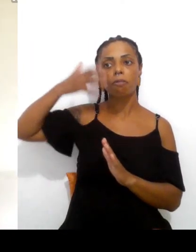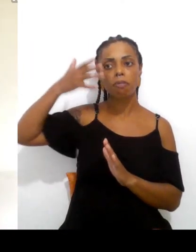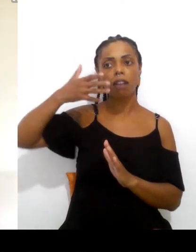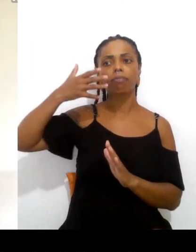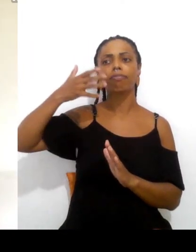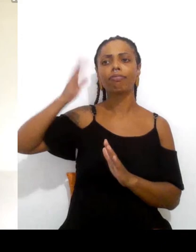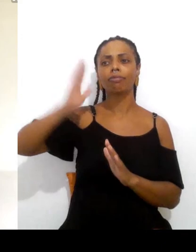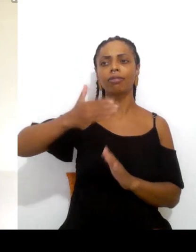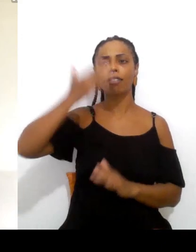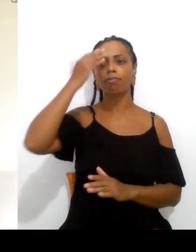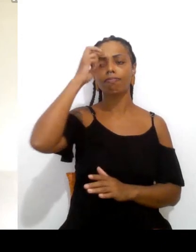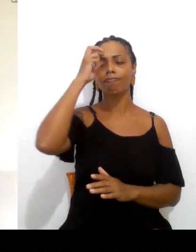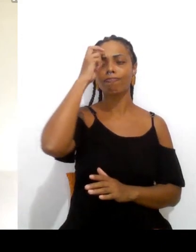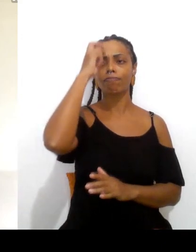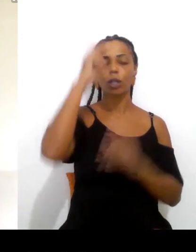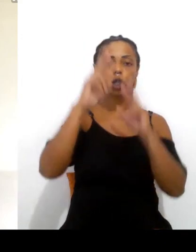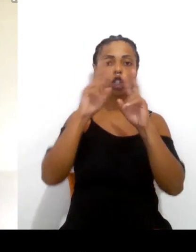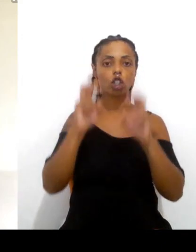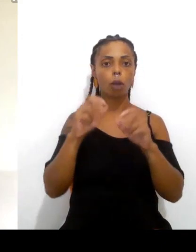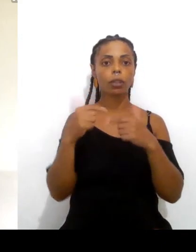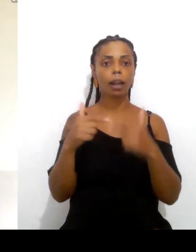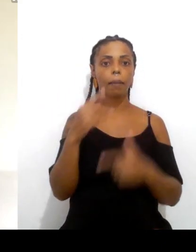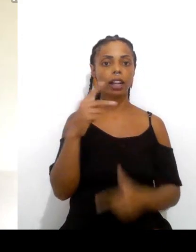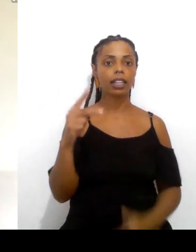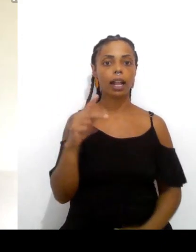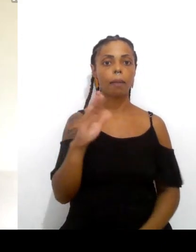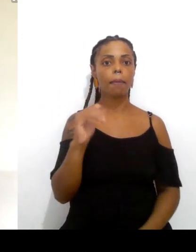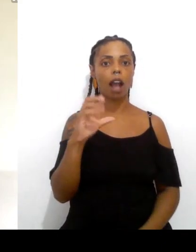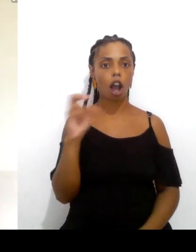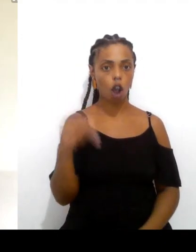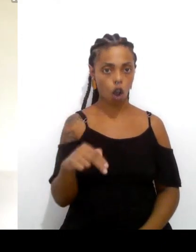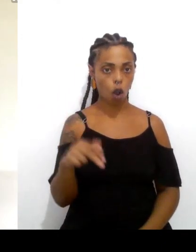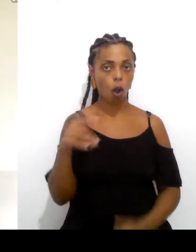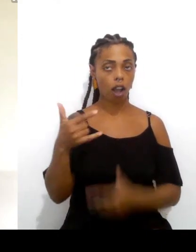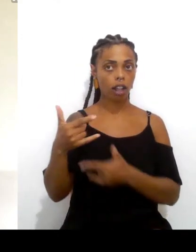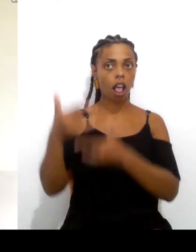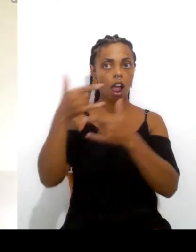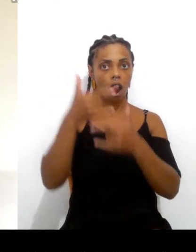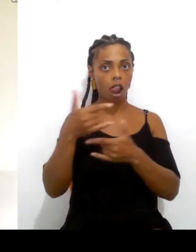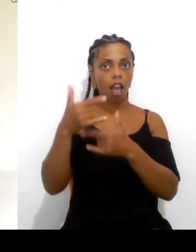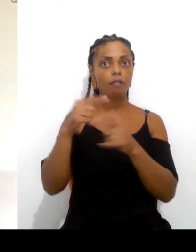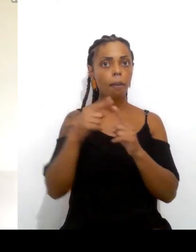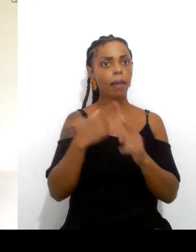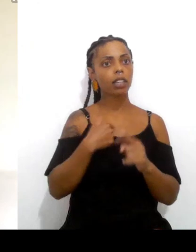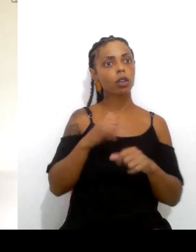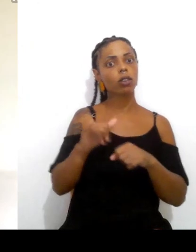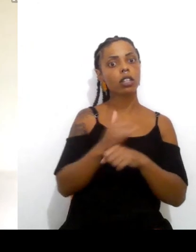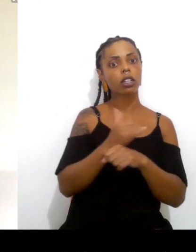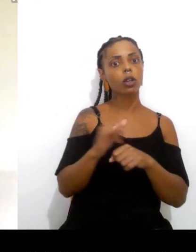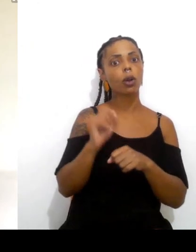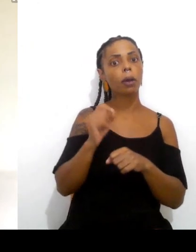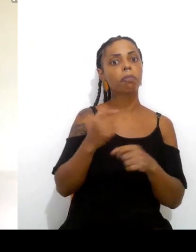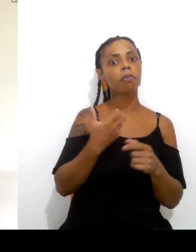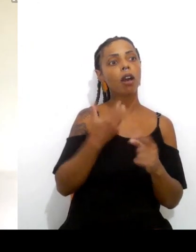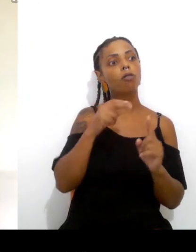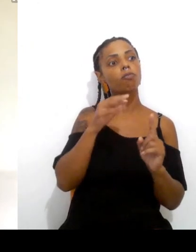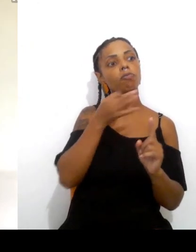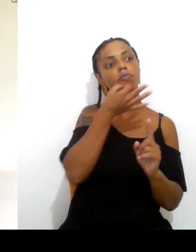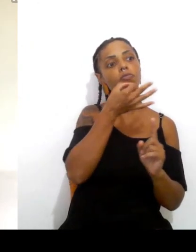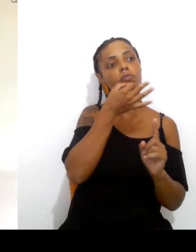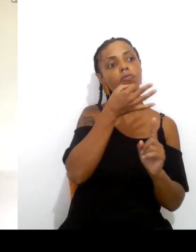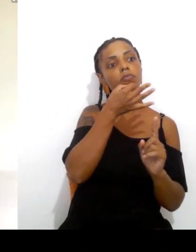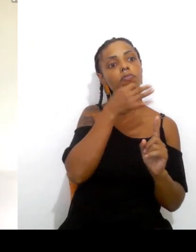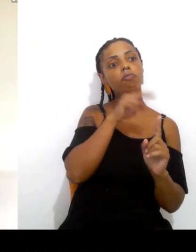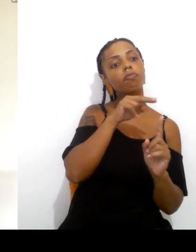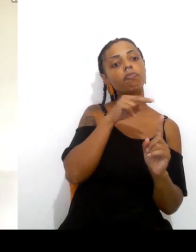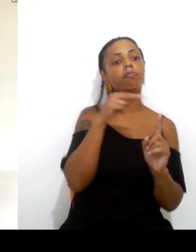nesta nesta Live eu adotei a estratégia de considerá-lo sobre um ponto de vista conceitual brasileiro